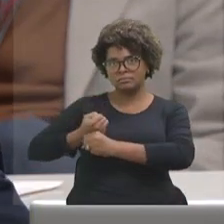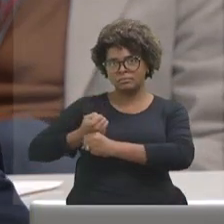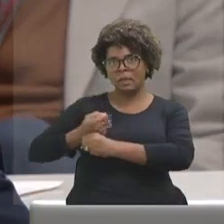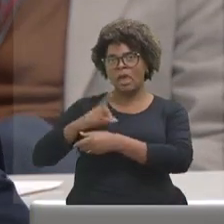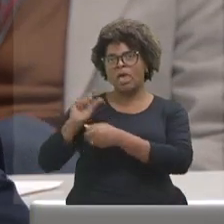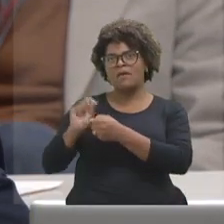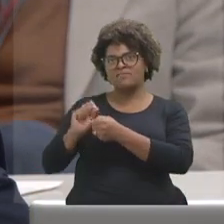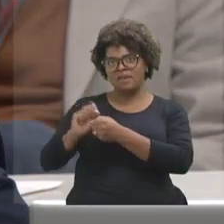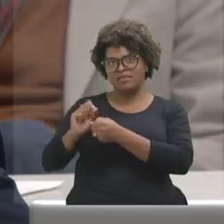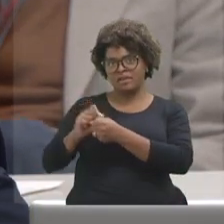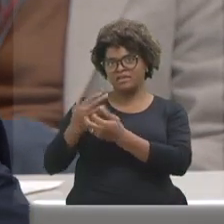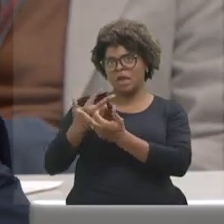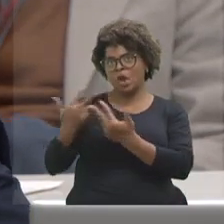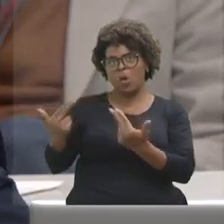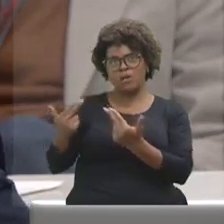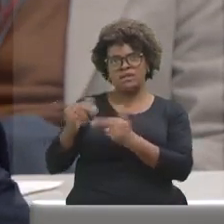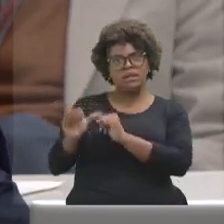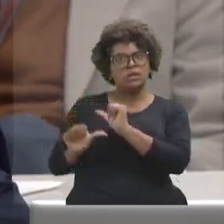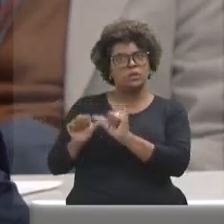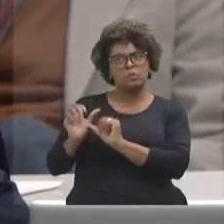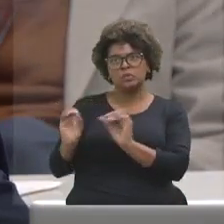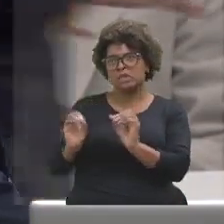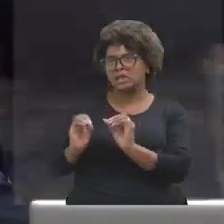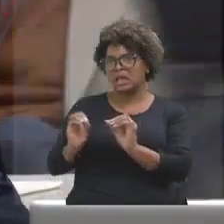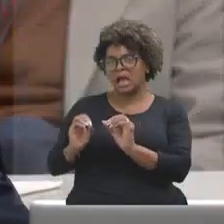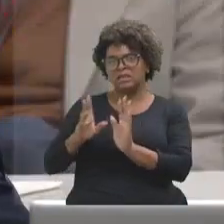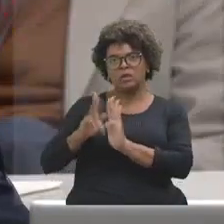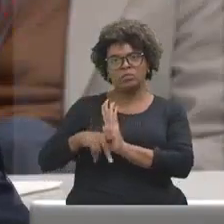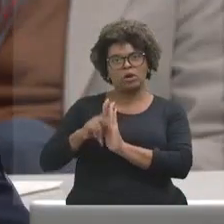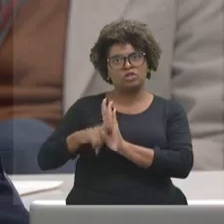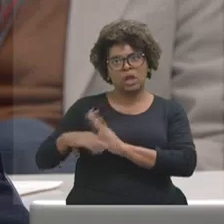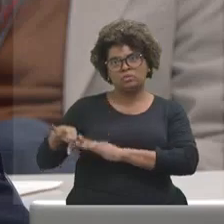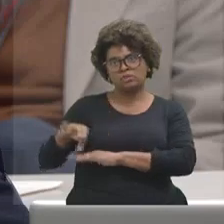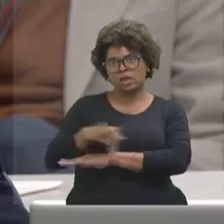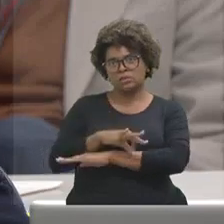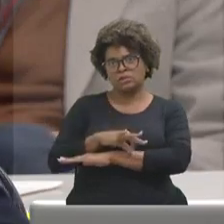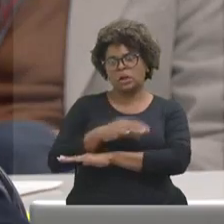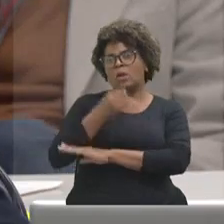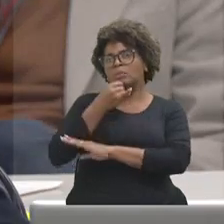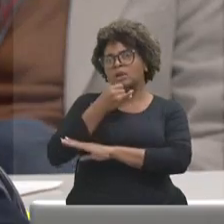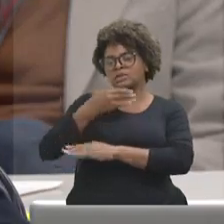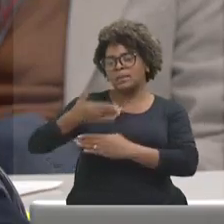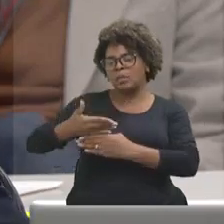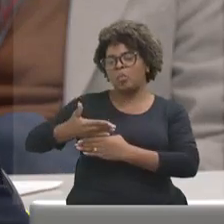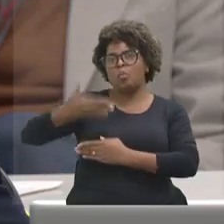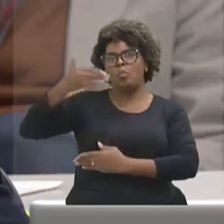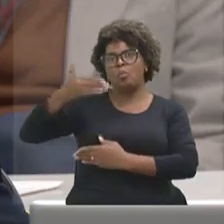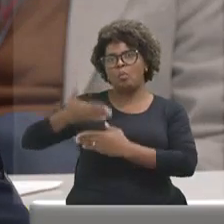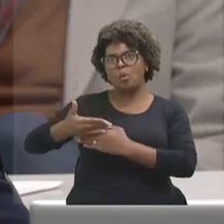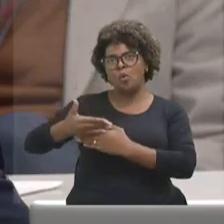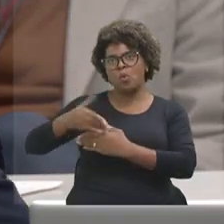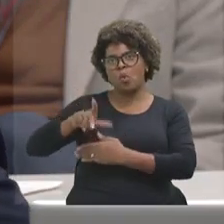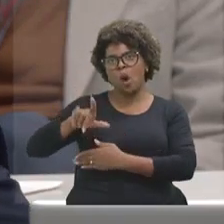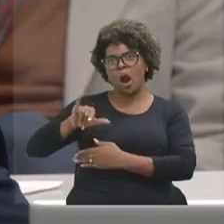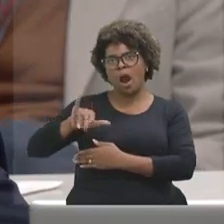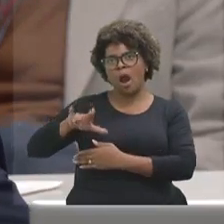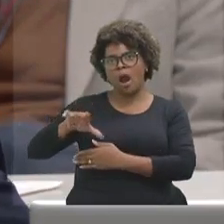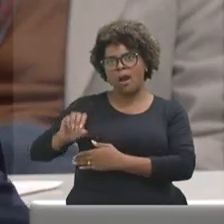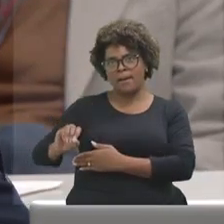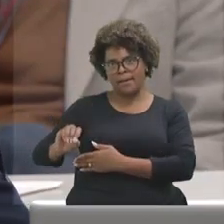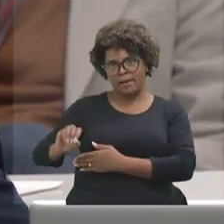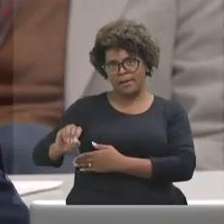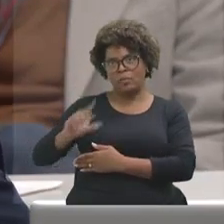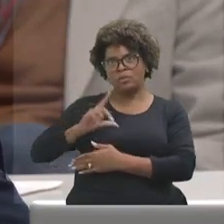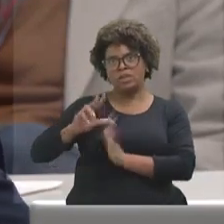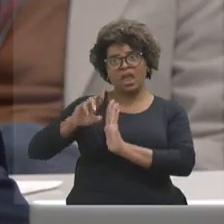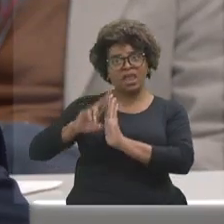no projeto arquitetônico vou dar um exemplo um muro de arrimo um muro de arrimo não tem regramento específico que tenha mudado e o projeto original